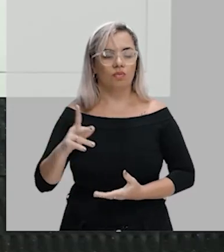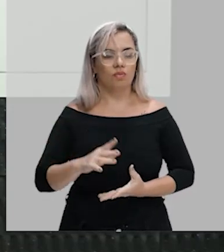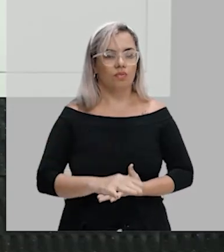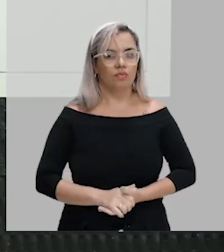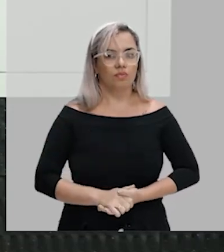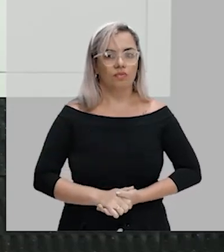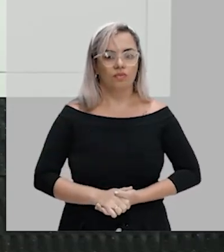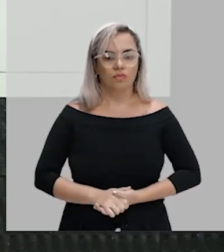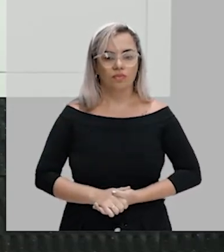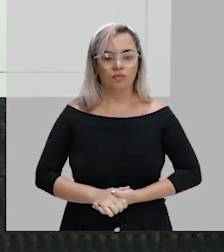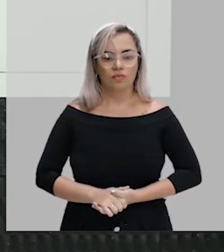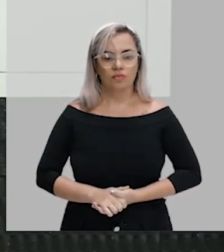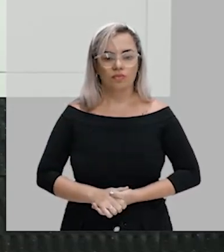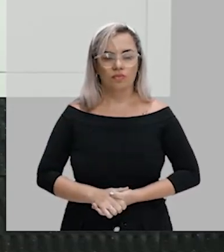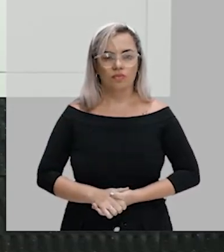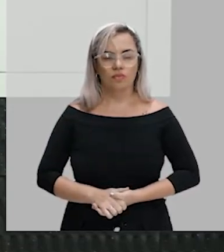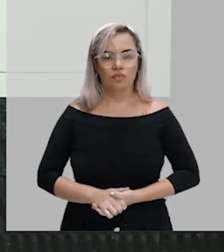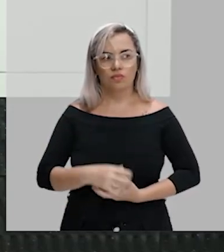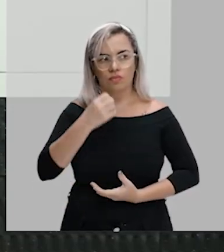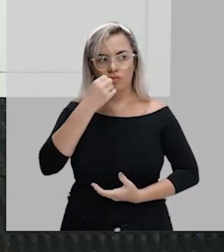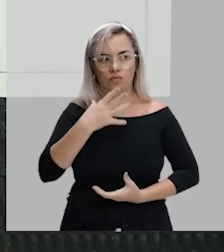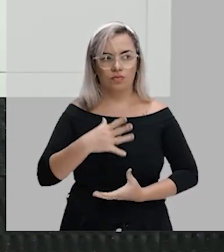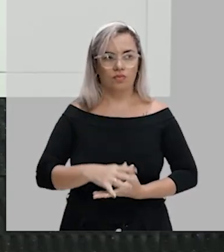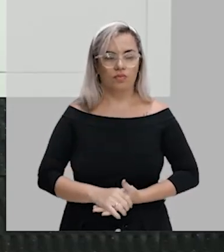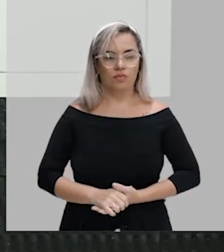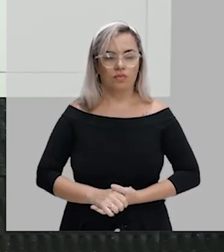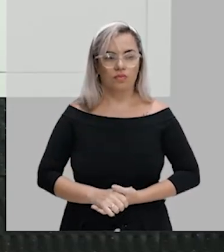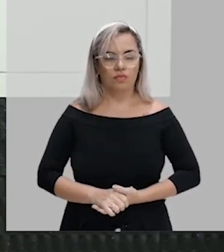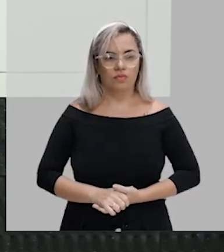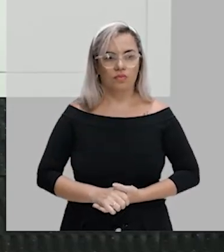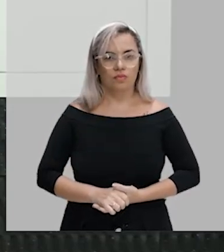lá. Bom, então